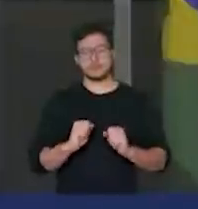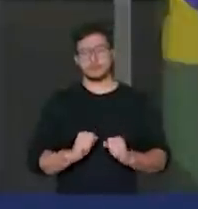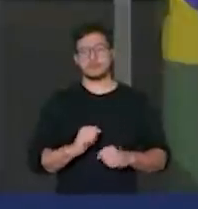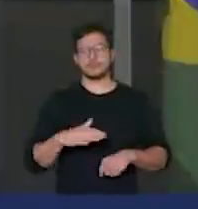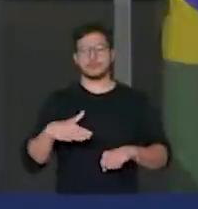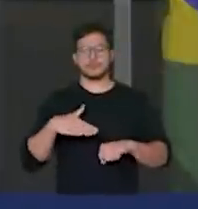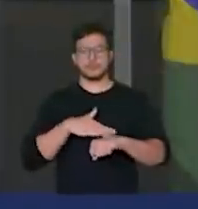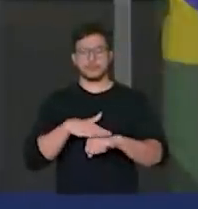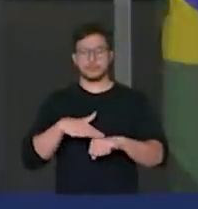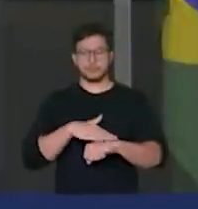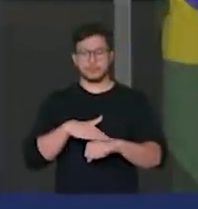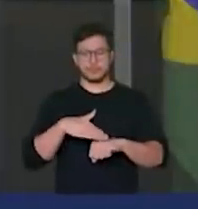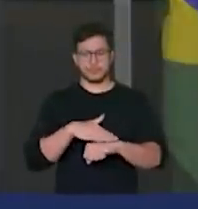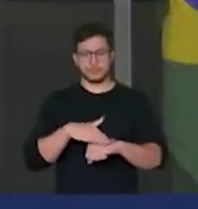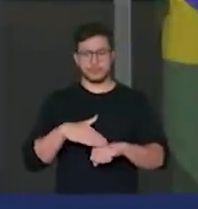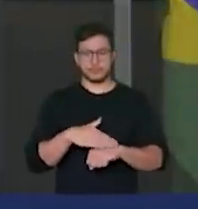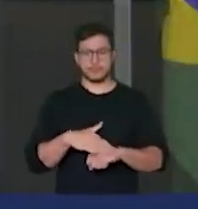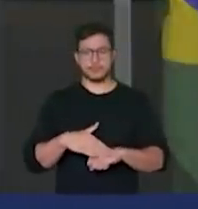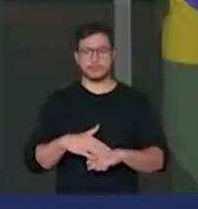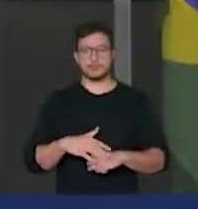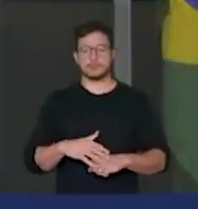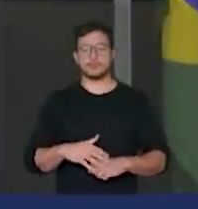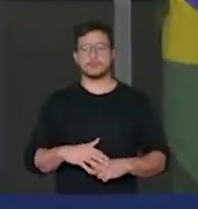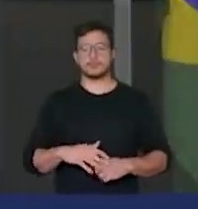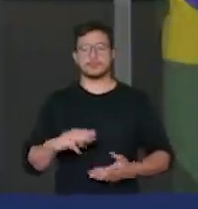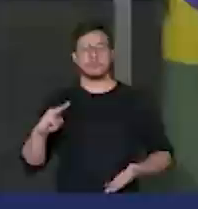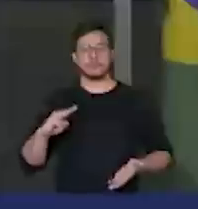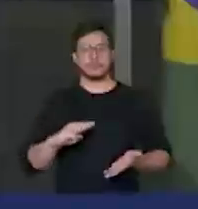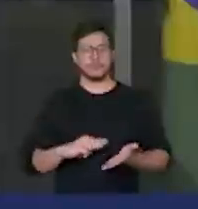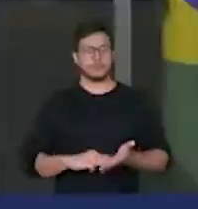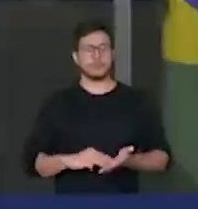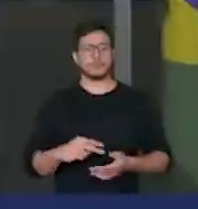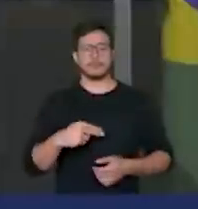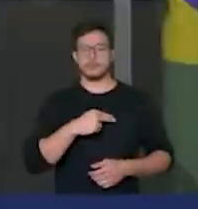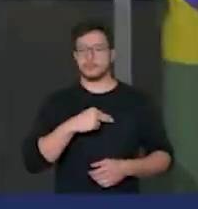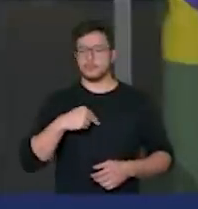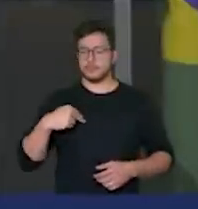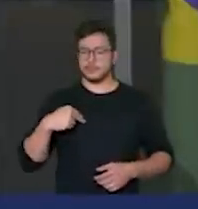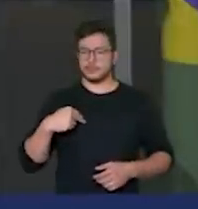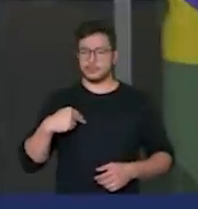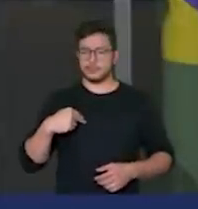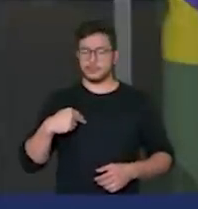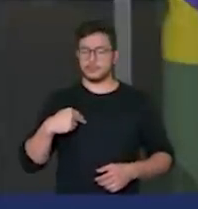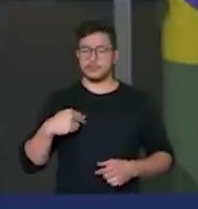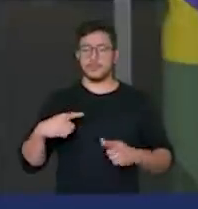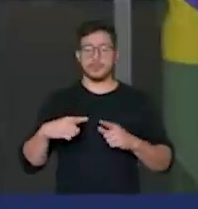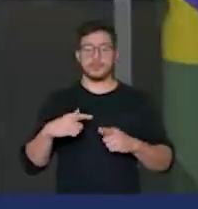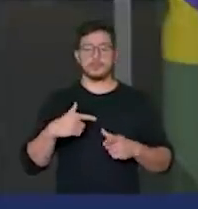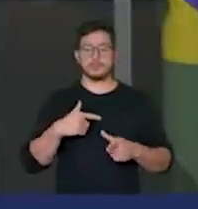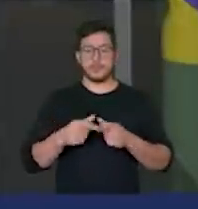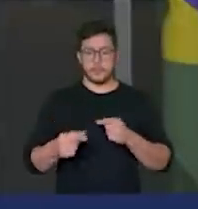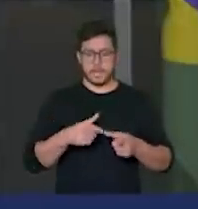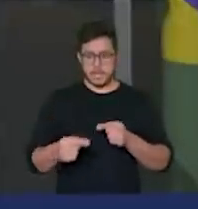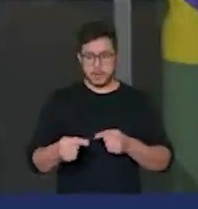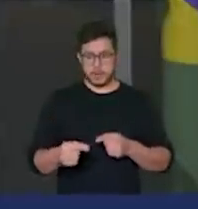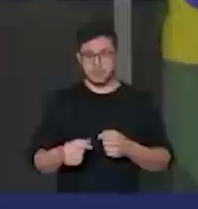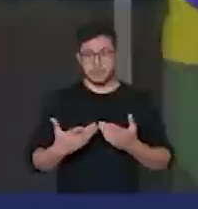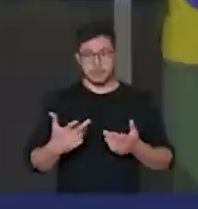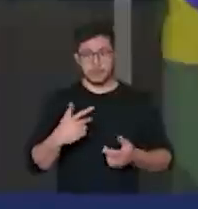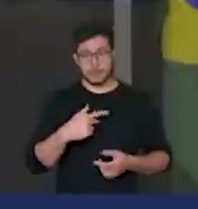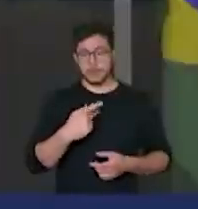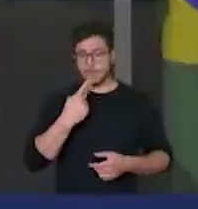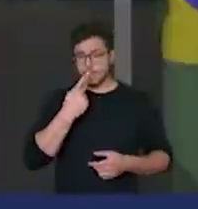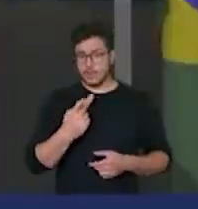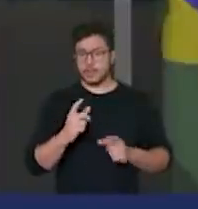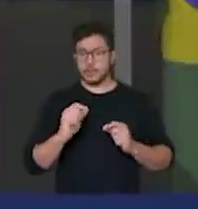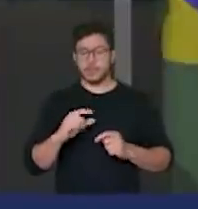recentemente, de conversar com membros do parlamento japonês e quando eu falei sobre a existência deste